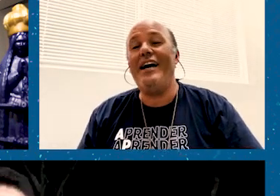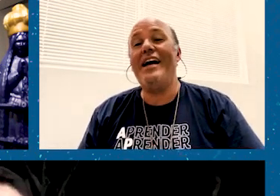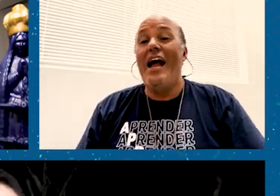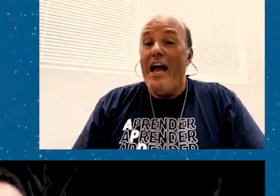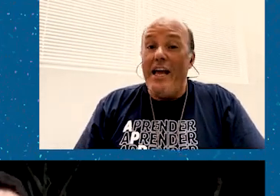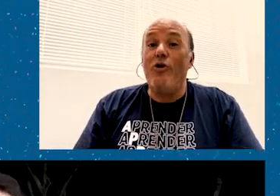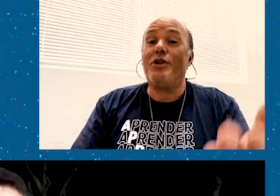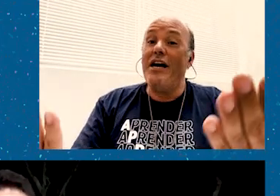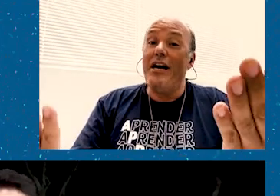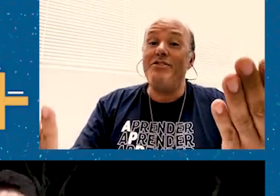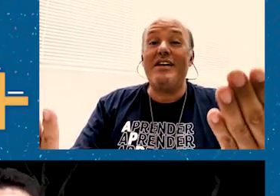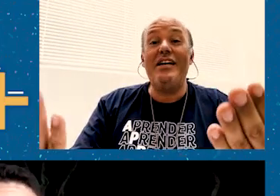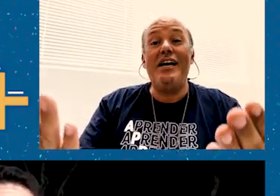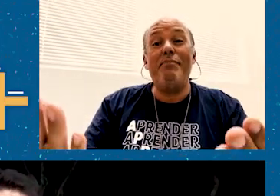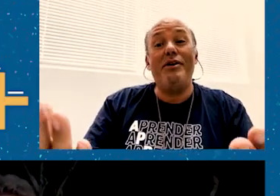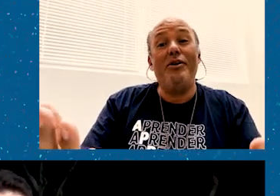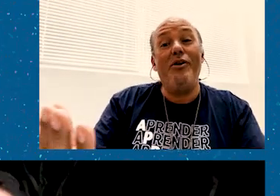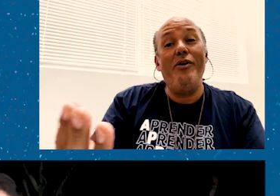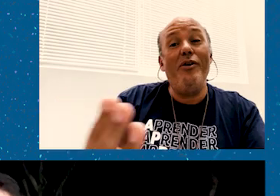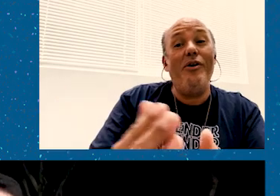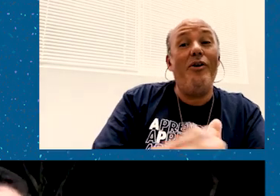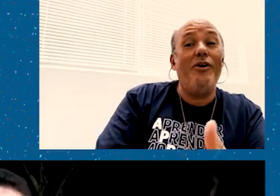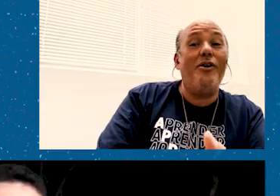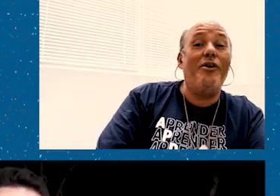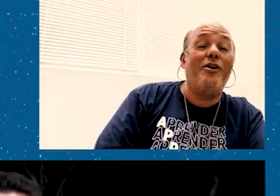memória encontrando os